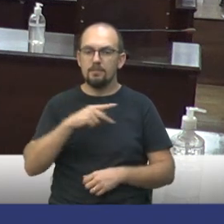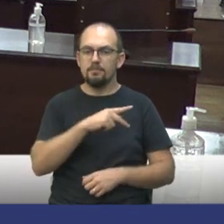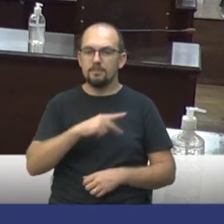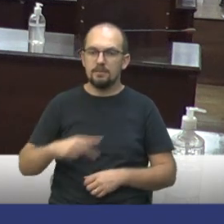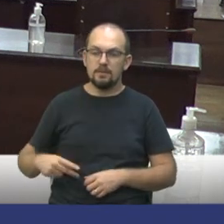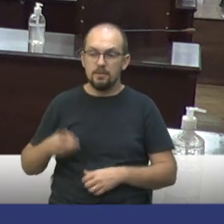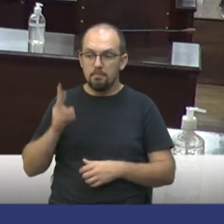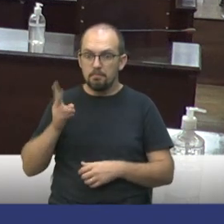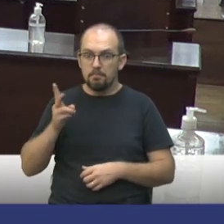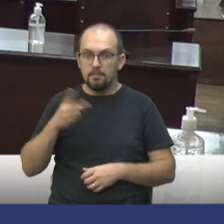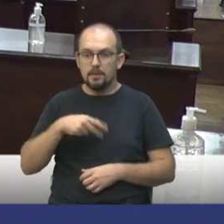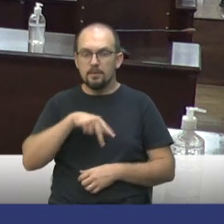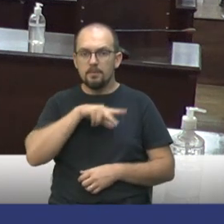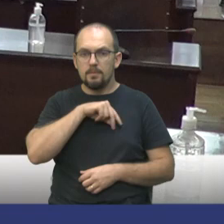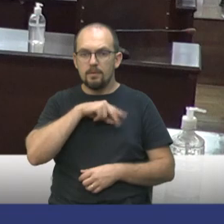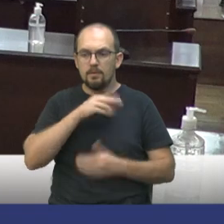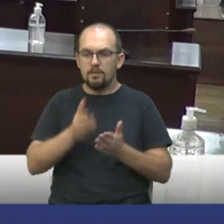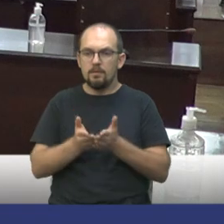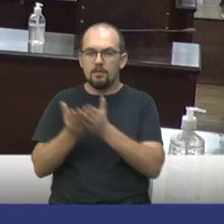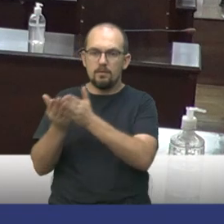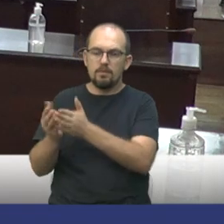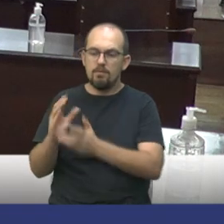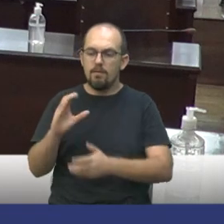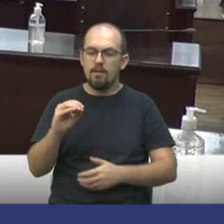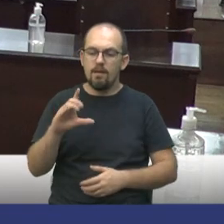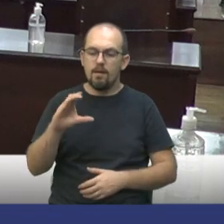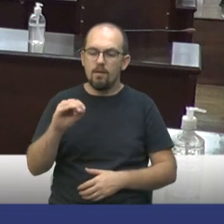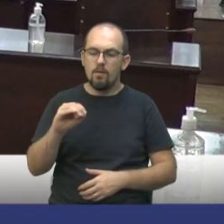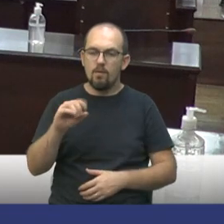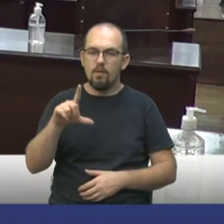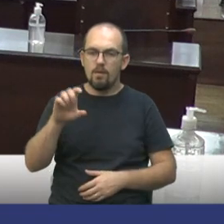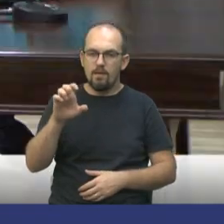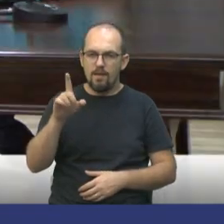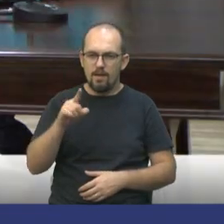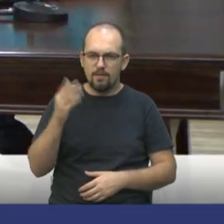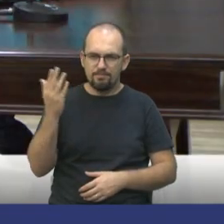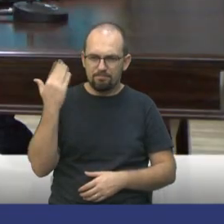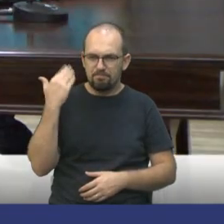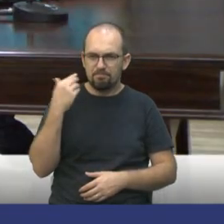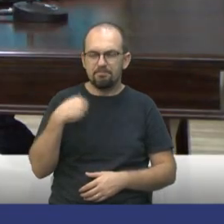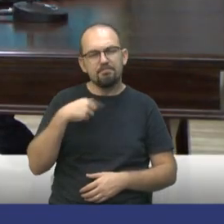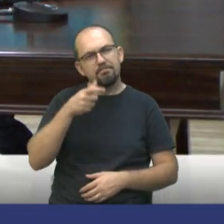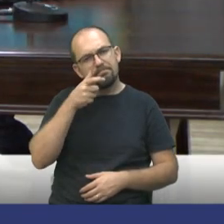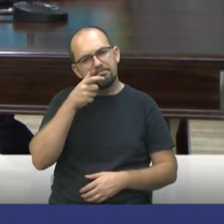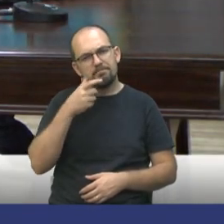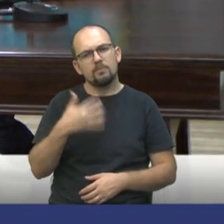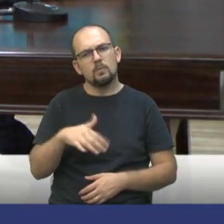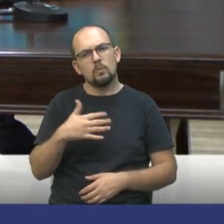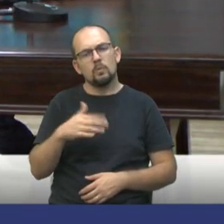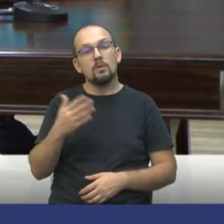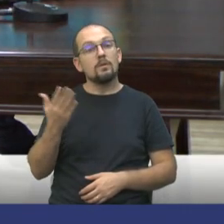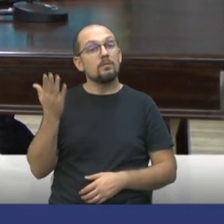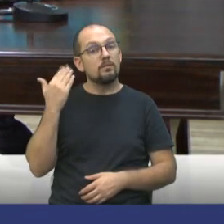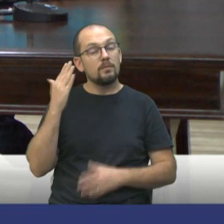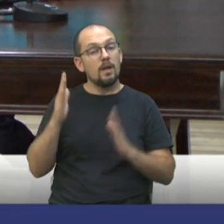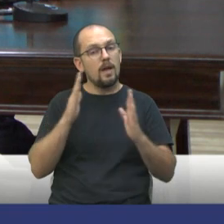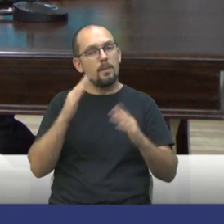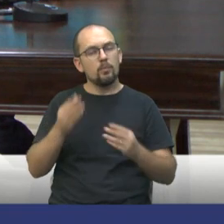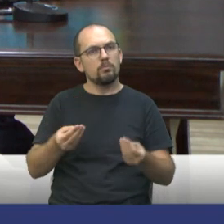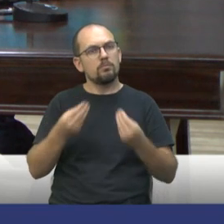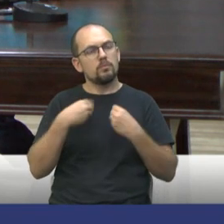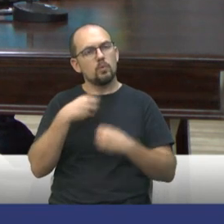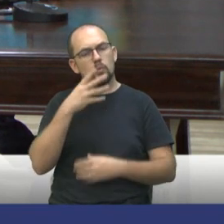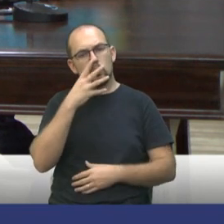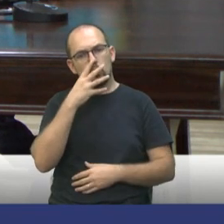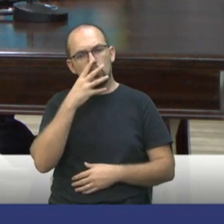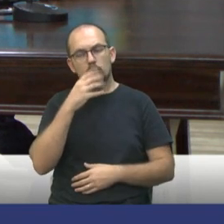dessa mesma medalha para o mestre Caculé. E achei, naquela época eu já fiquei impressionado,